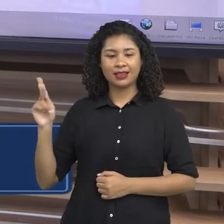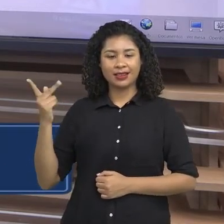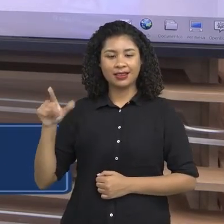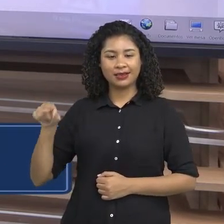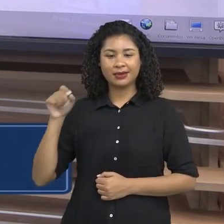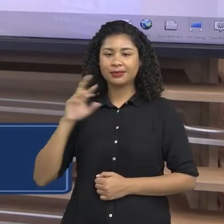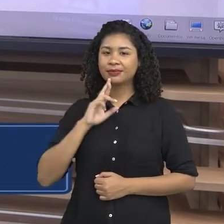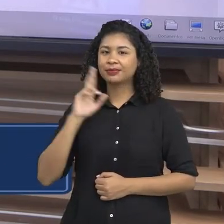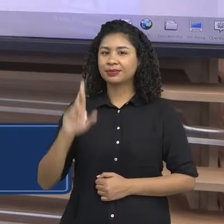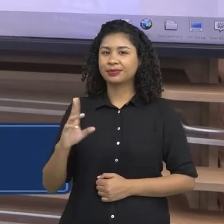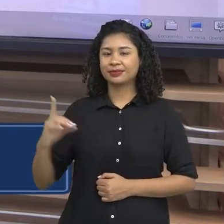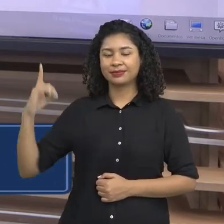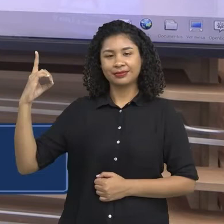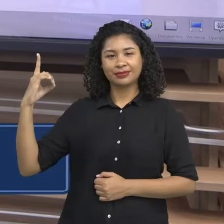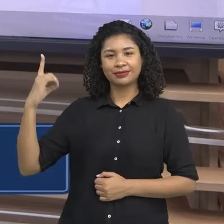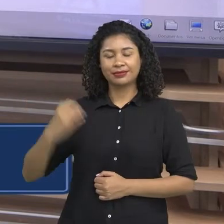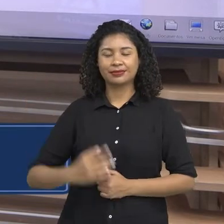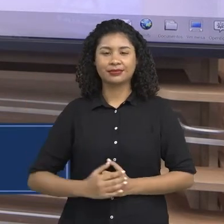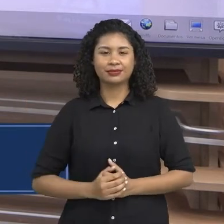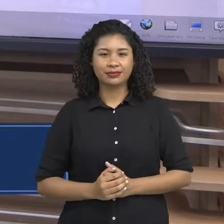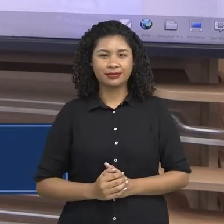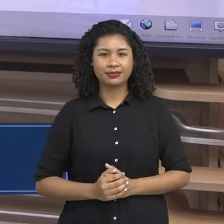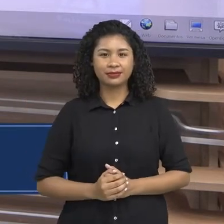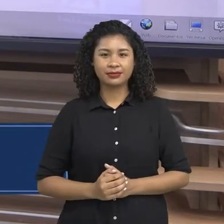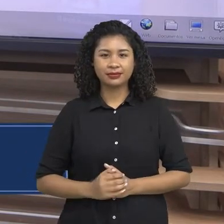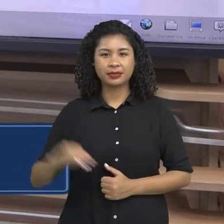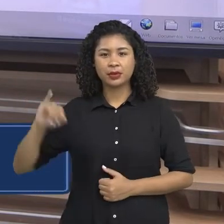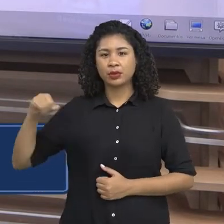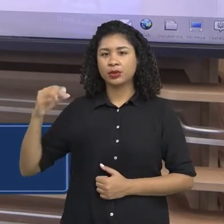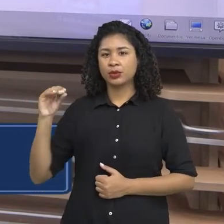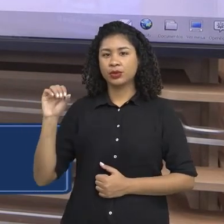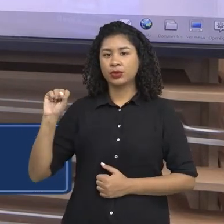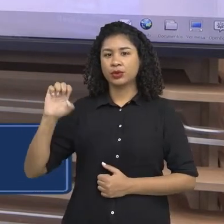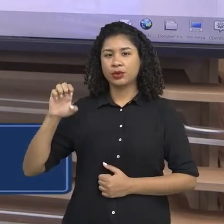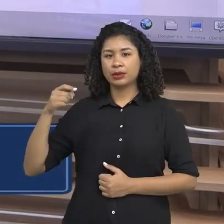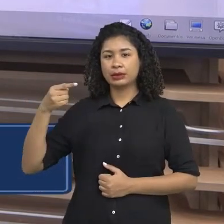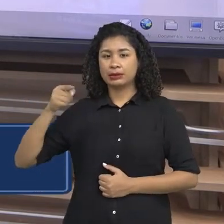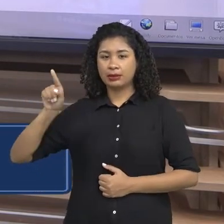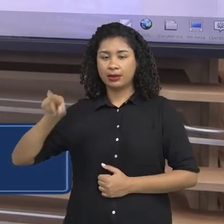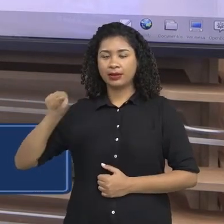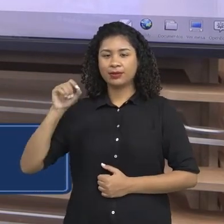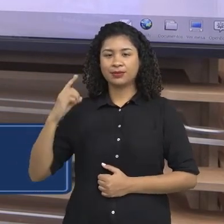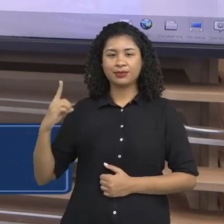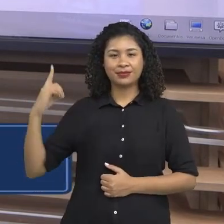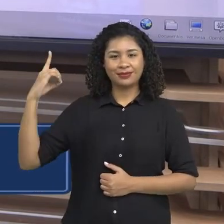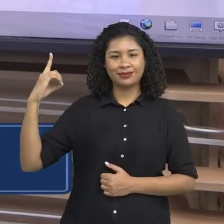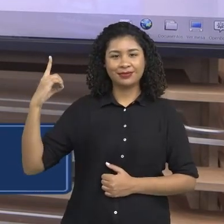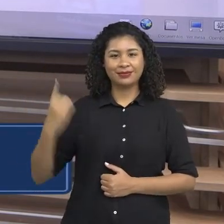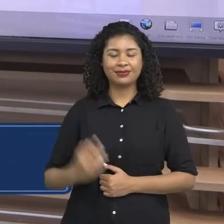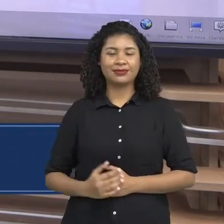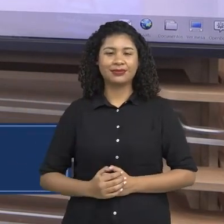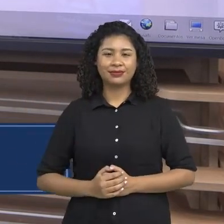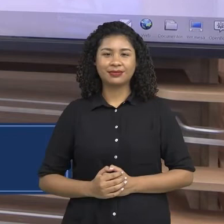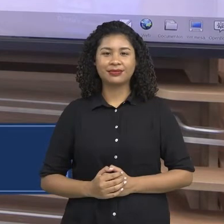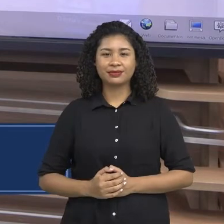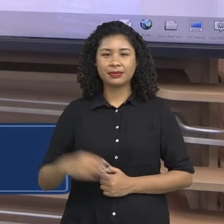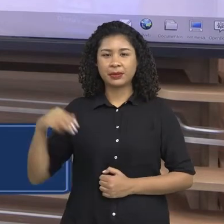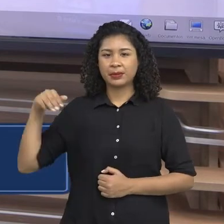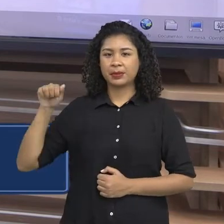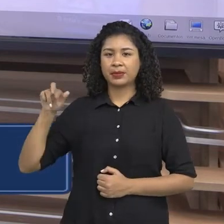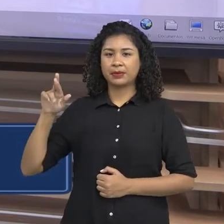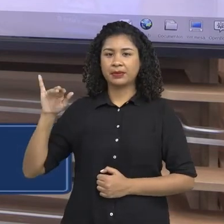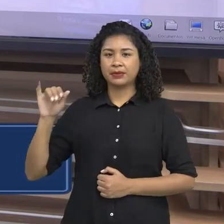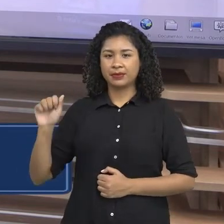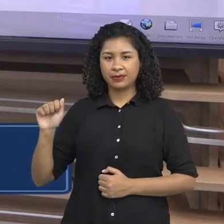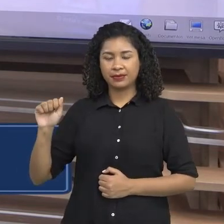marcou a letra D na questão 3. José Roberto também marcou a letra D. Maria